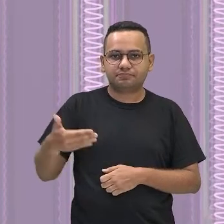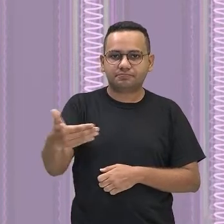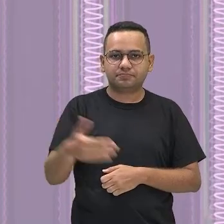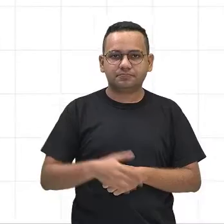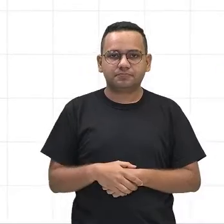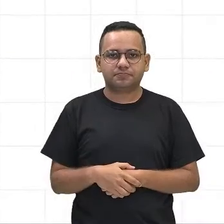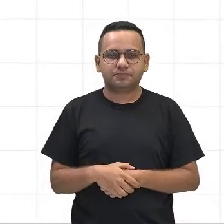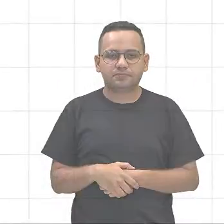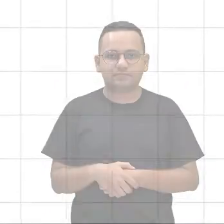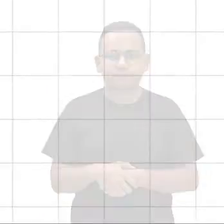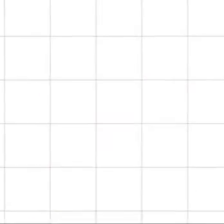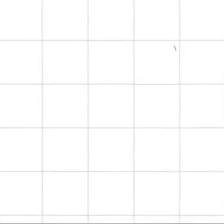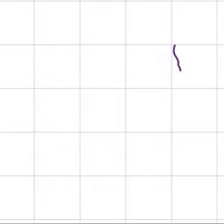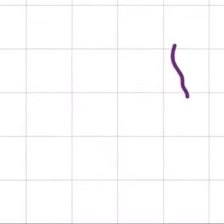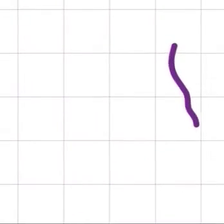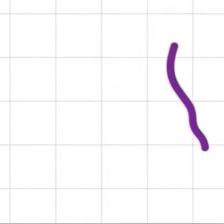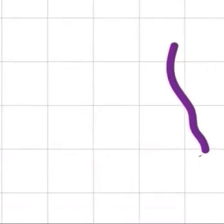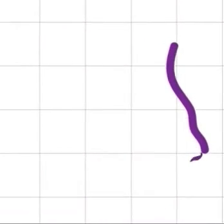aula.